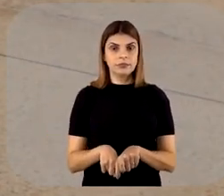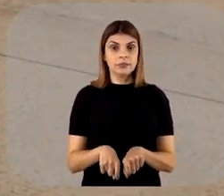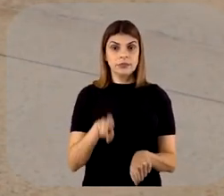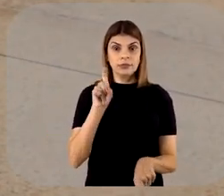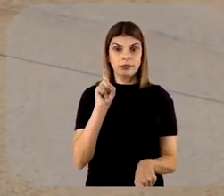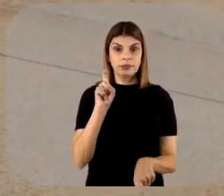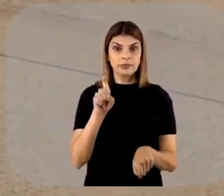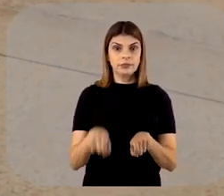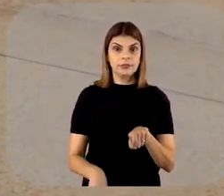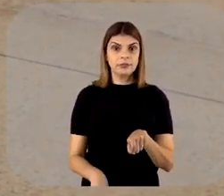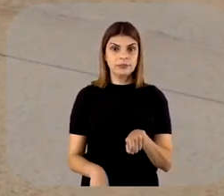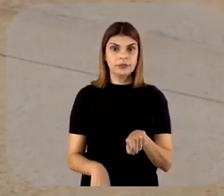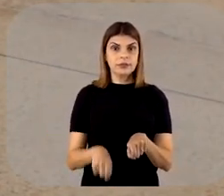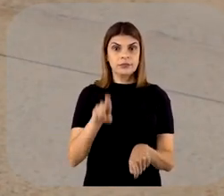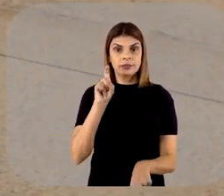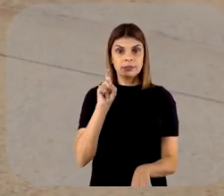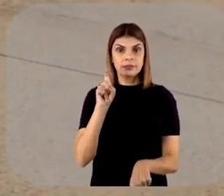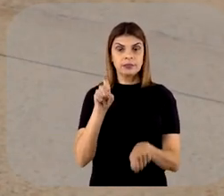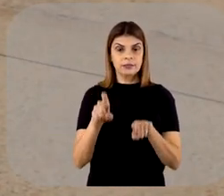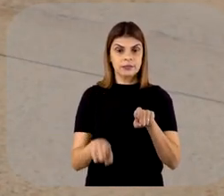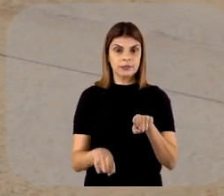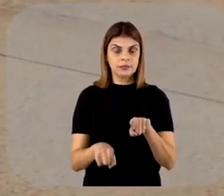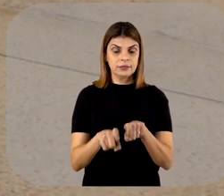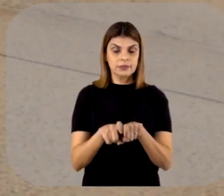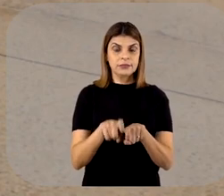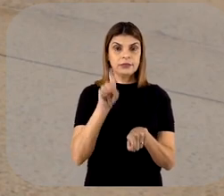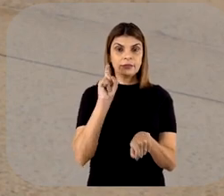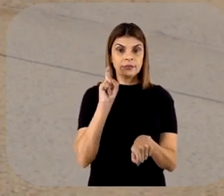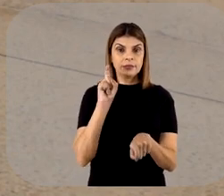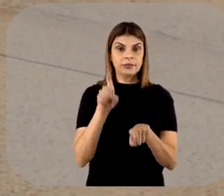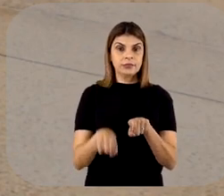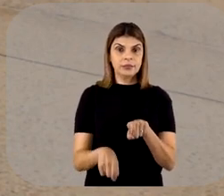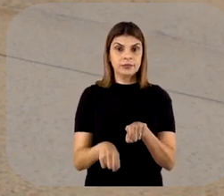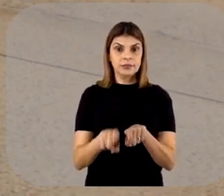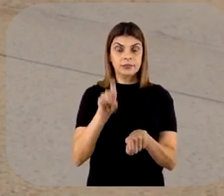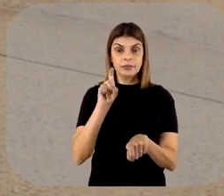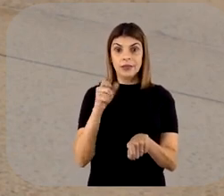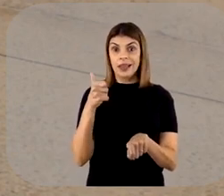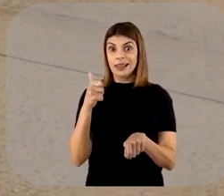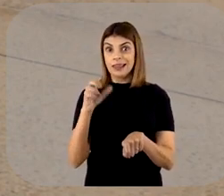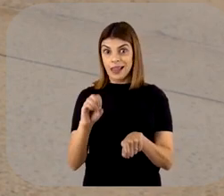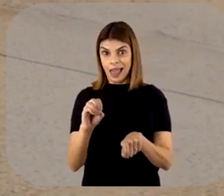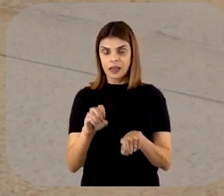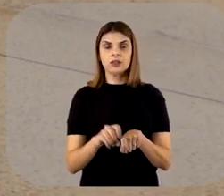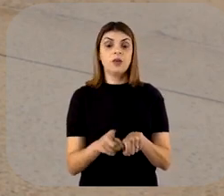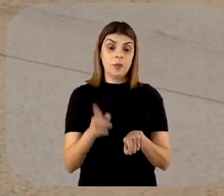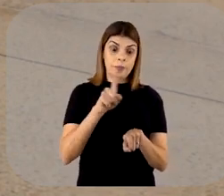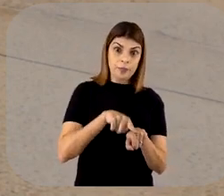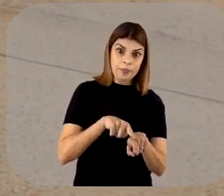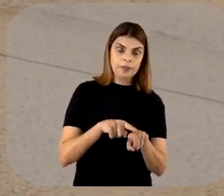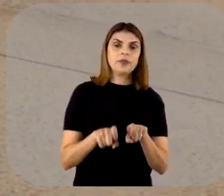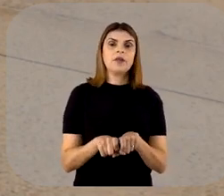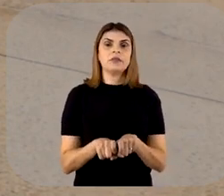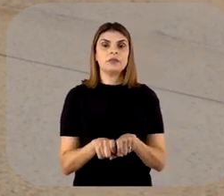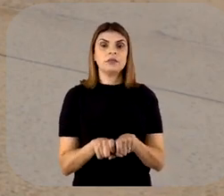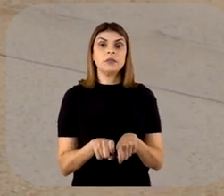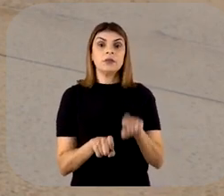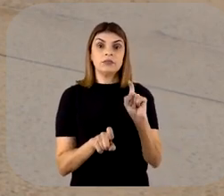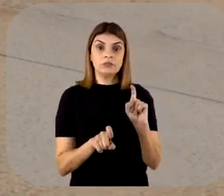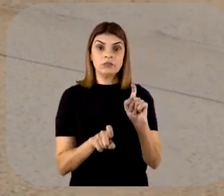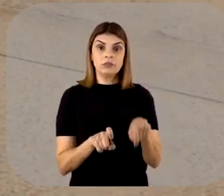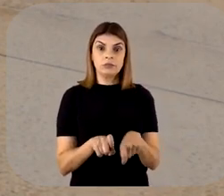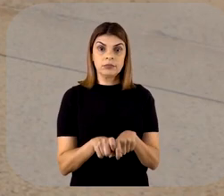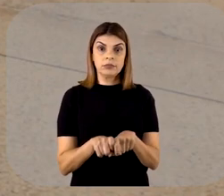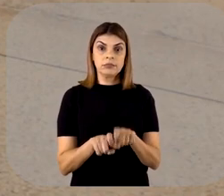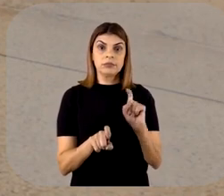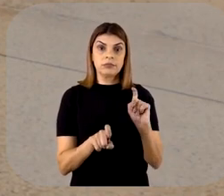flexionar a coxa. Faz flexão de coxa mais 10 vezes numa perna, flexão de coxa